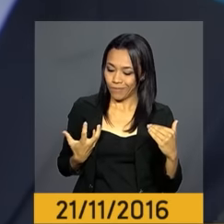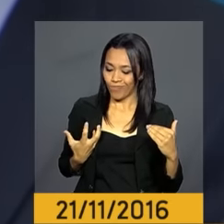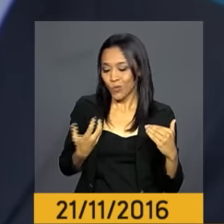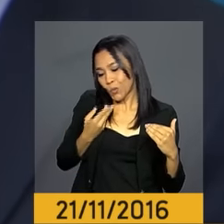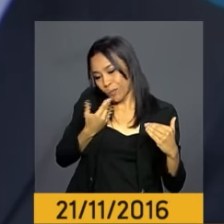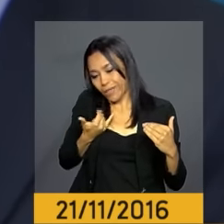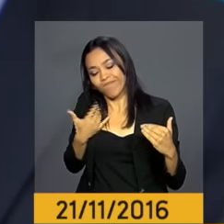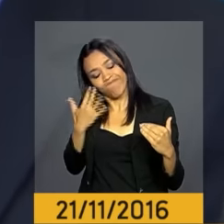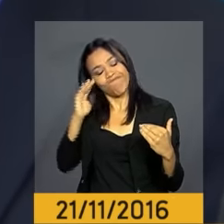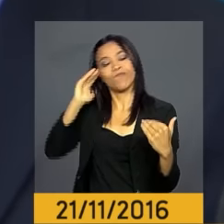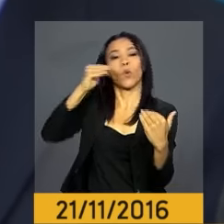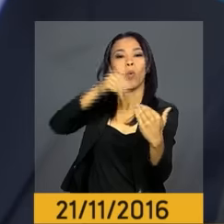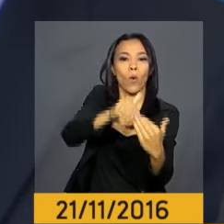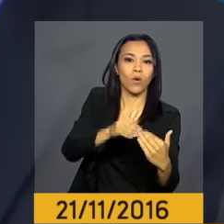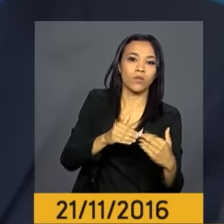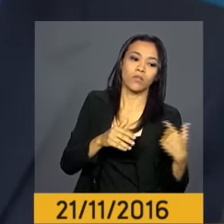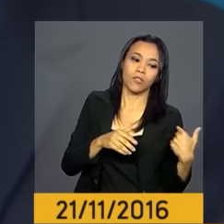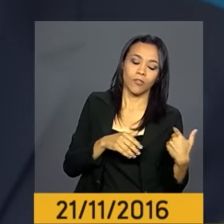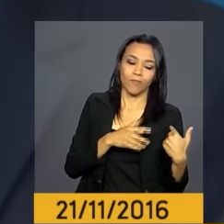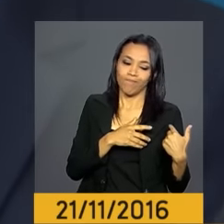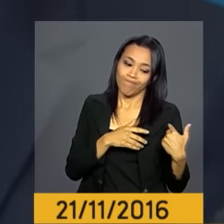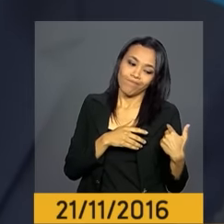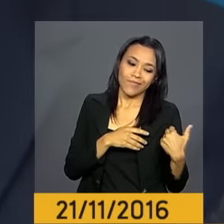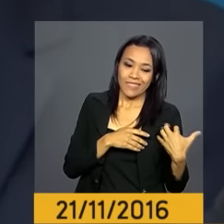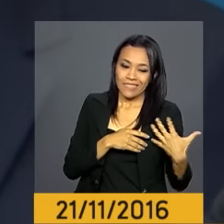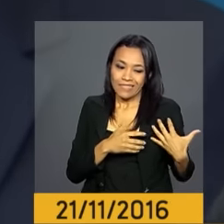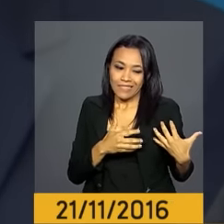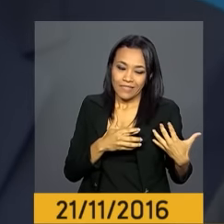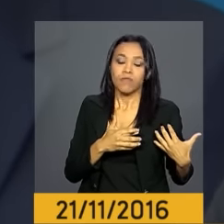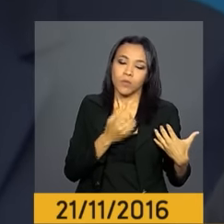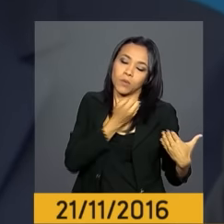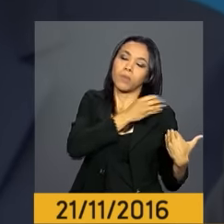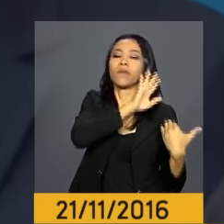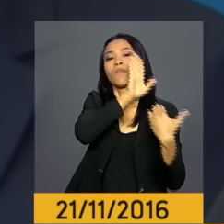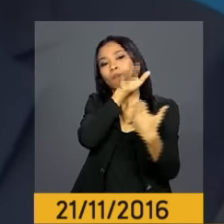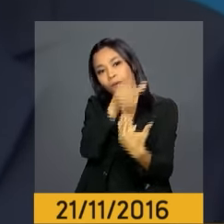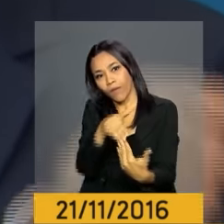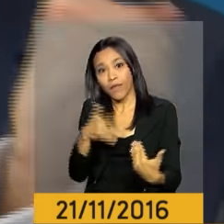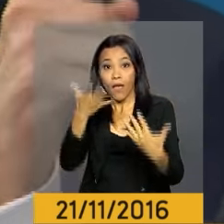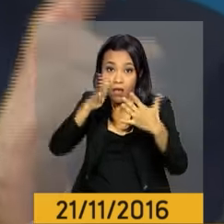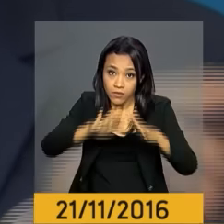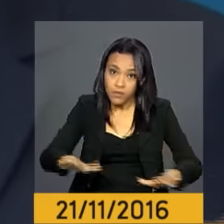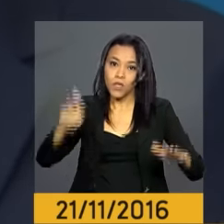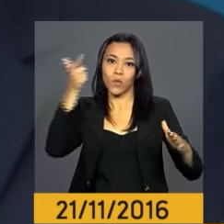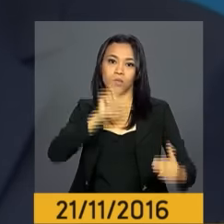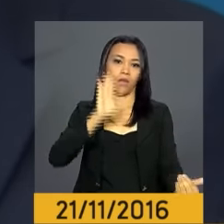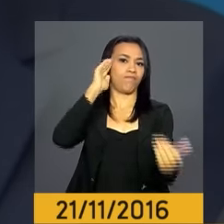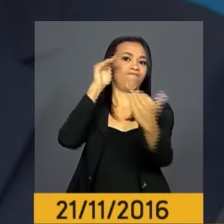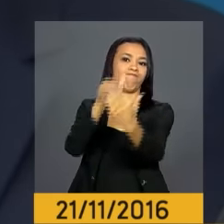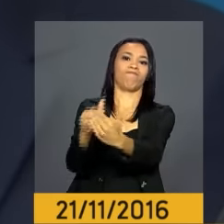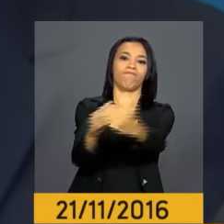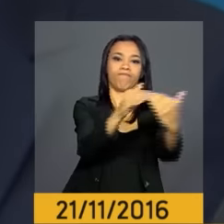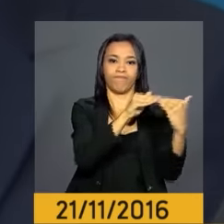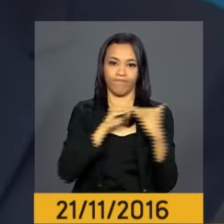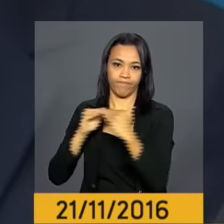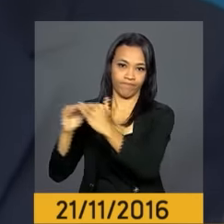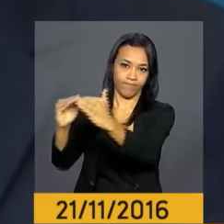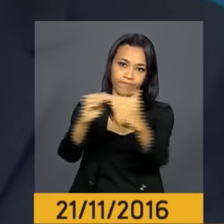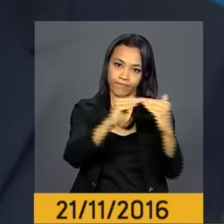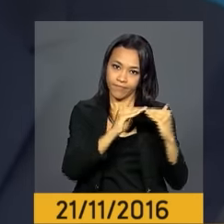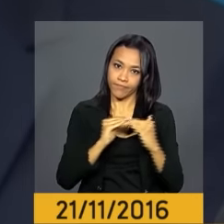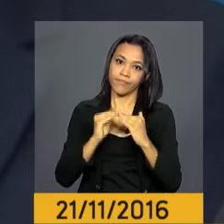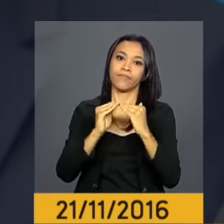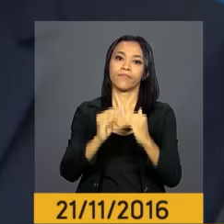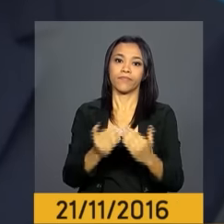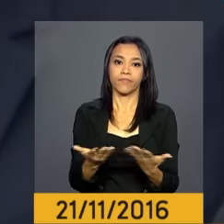e outrem abre mão de um pedaço do seu. É assim que se chega a consenso em nome de uma causa